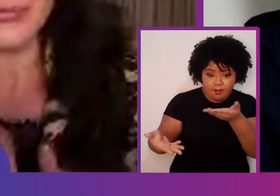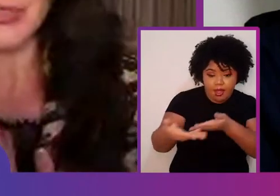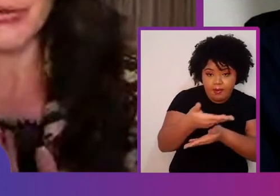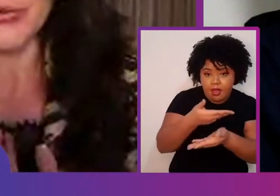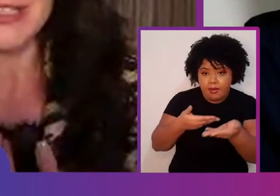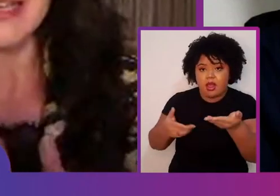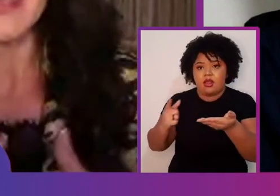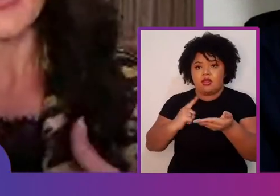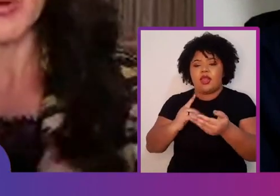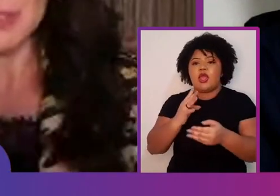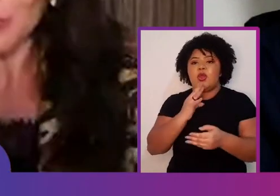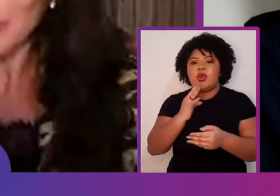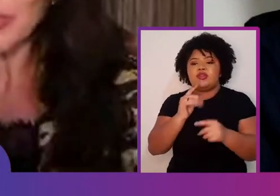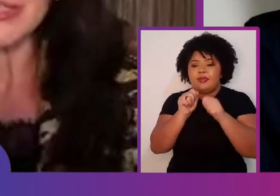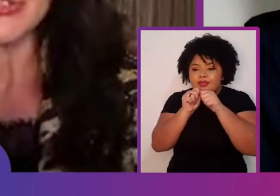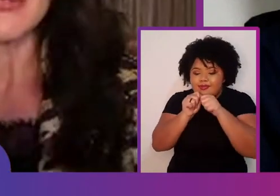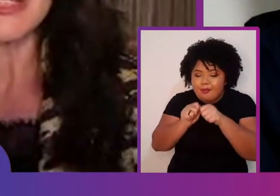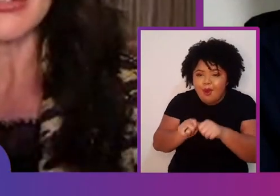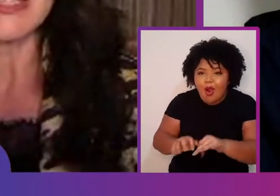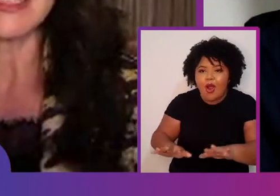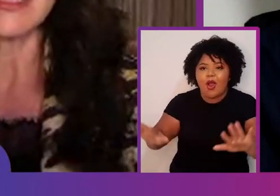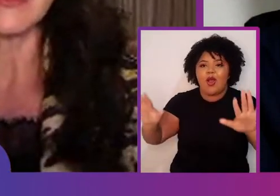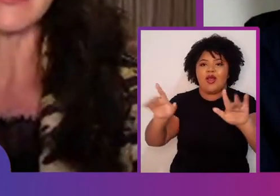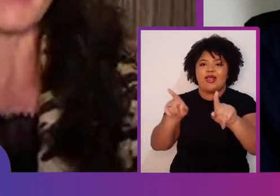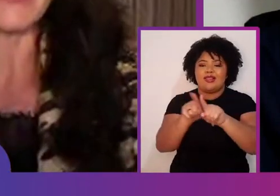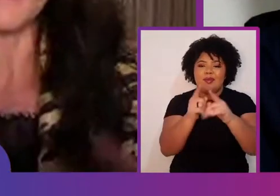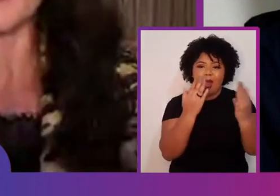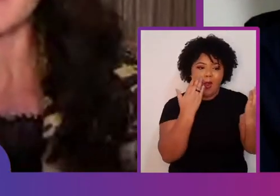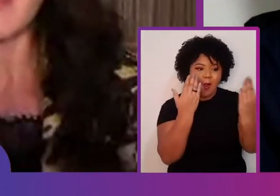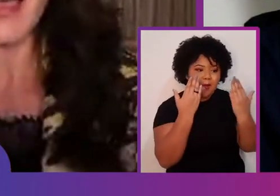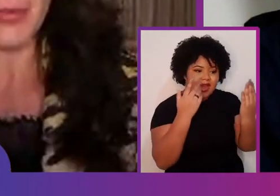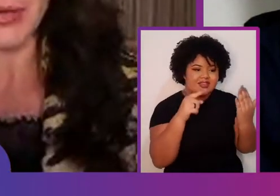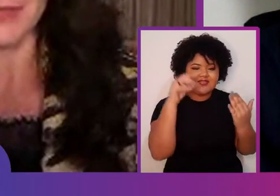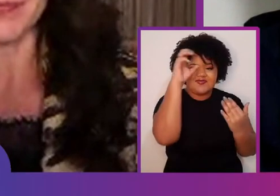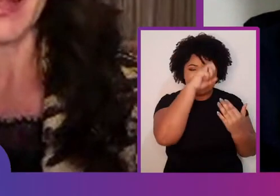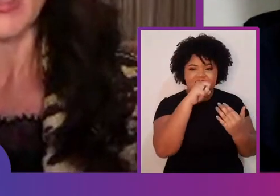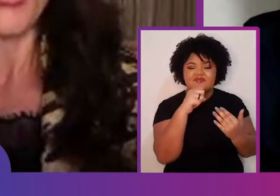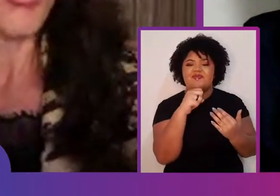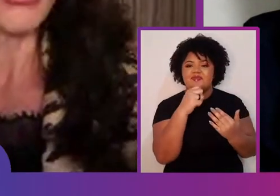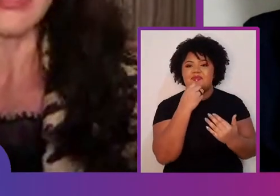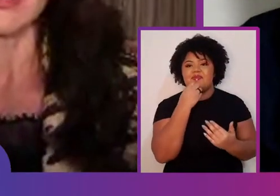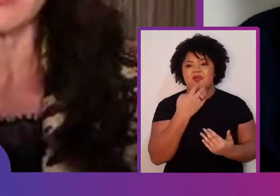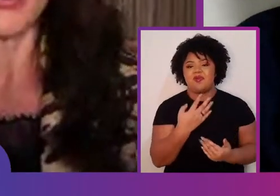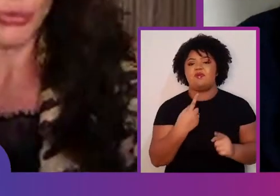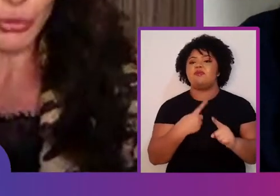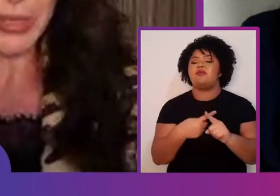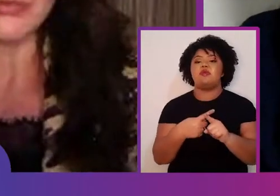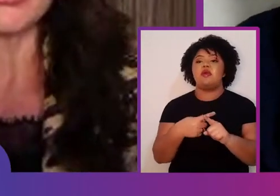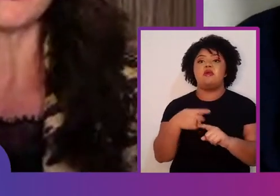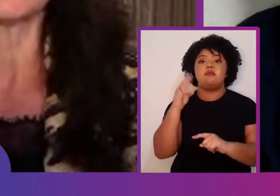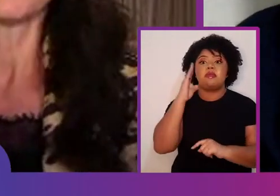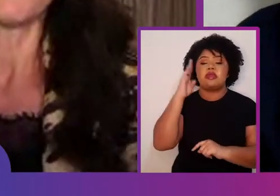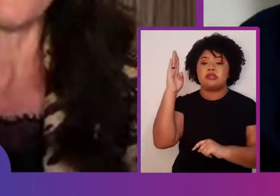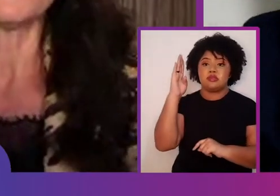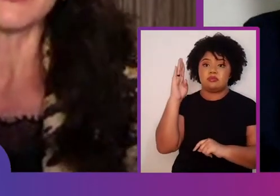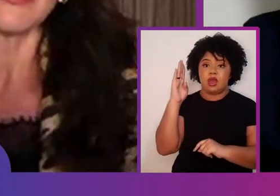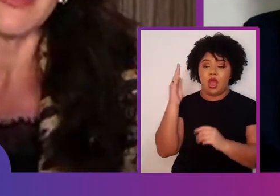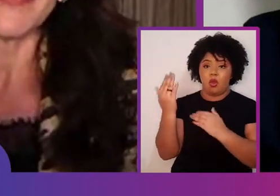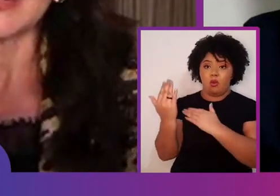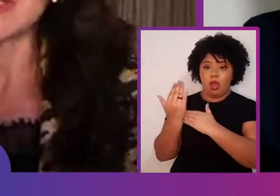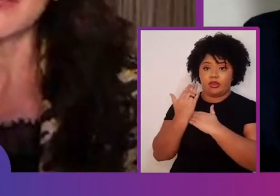você assimila muita coisa. Uma coisa muito importante que você disse aqui é que a maior arma contra os